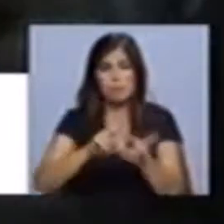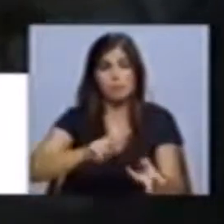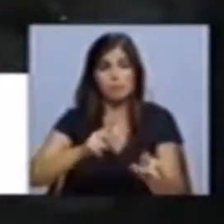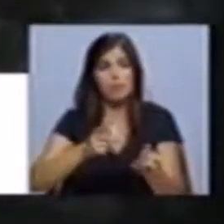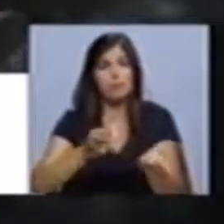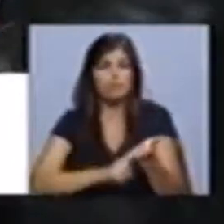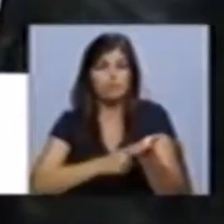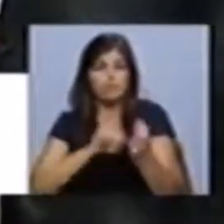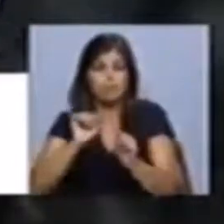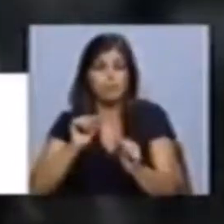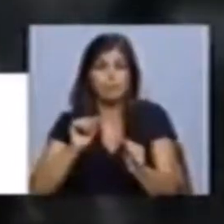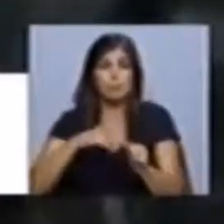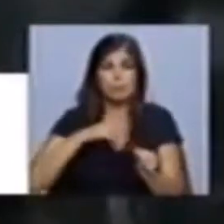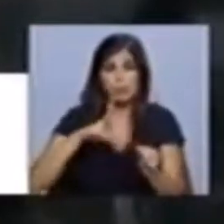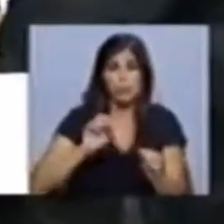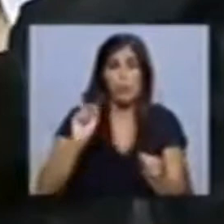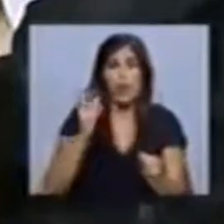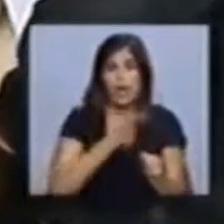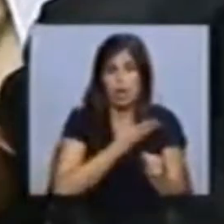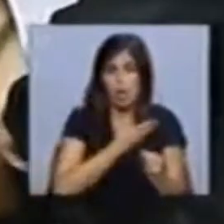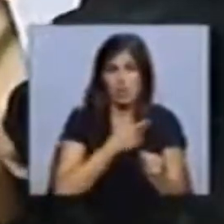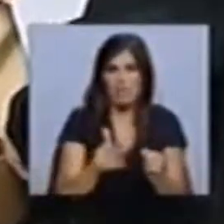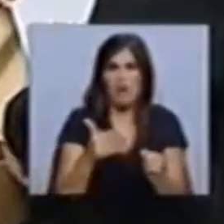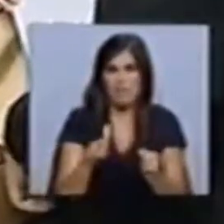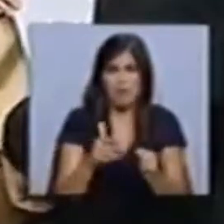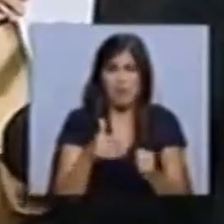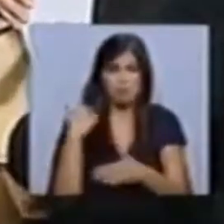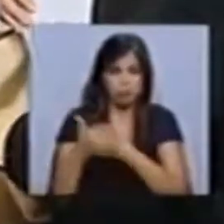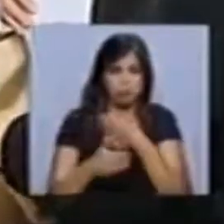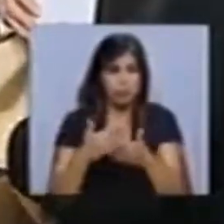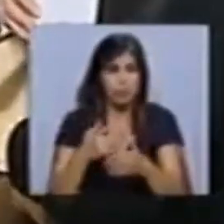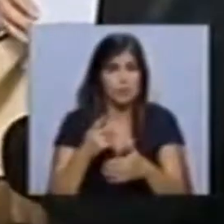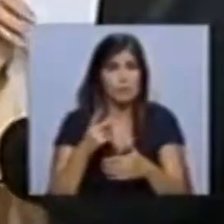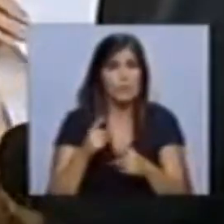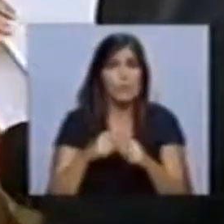portuguesa. Um recorde que certamente vai ser batido ao longo de